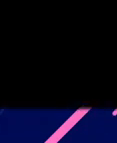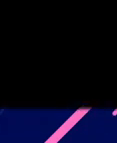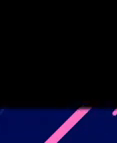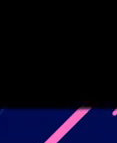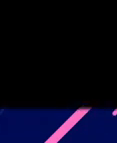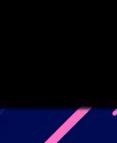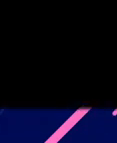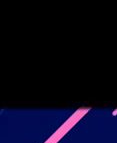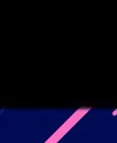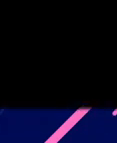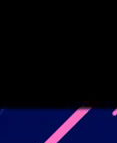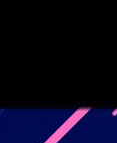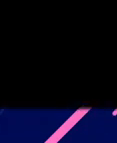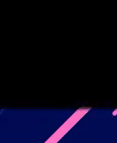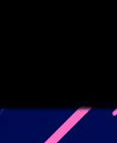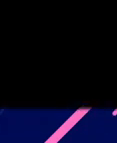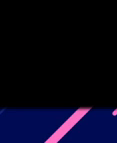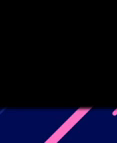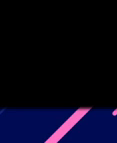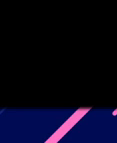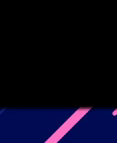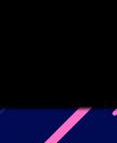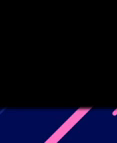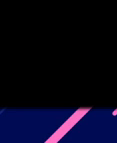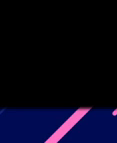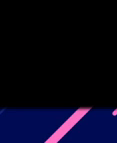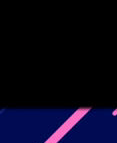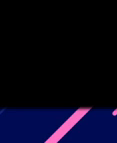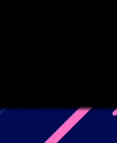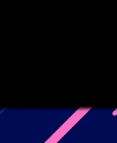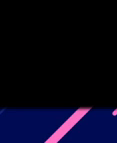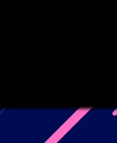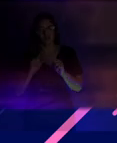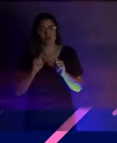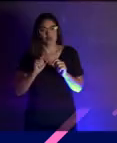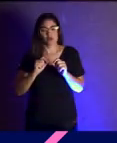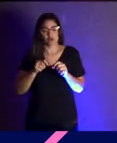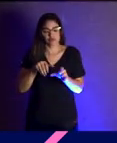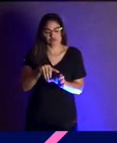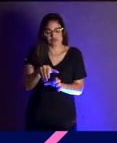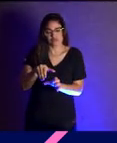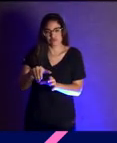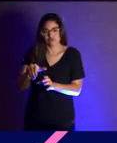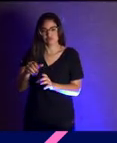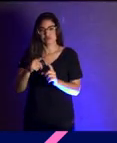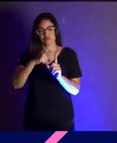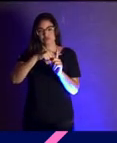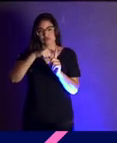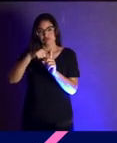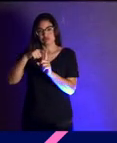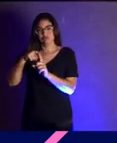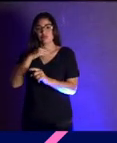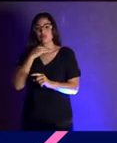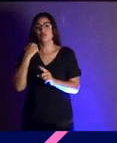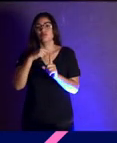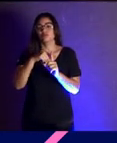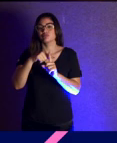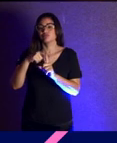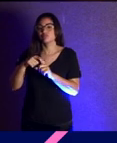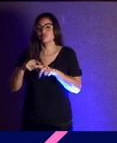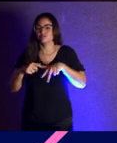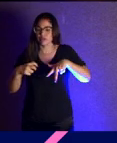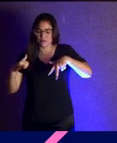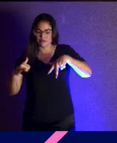gente buscou. Considerou várias condições como locais em que dois ou mais corpos de indivíduos de violência